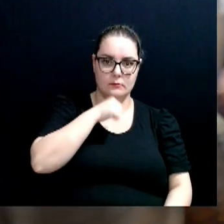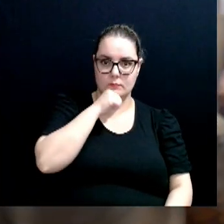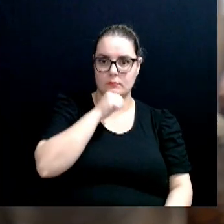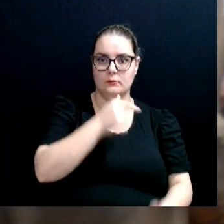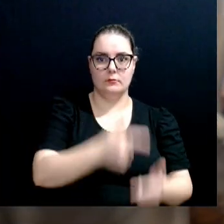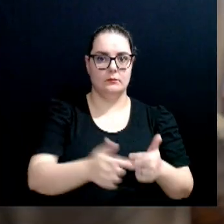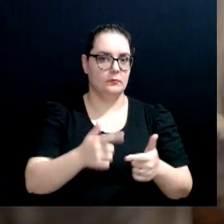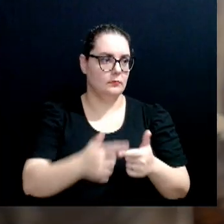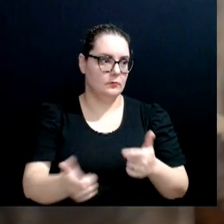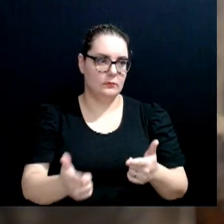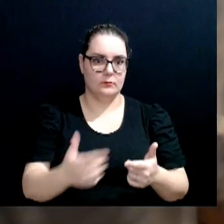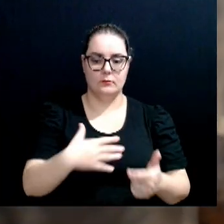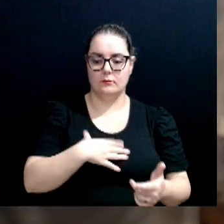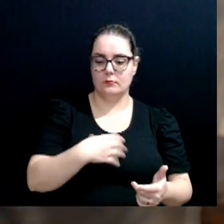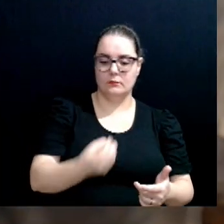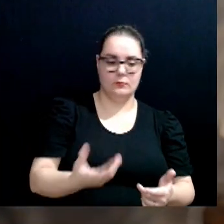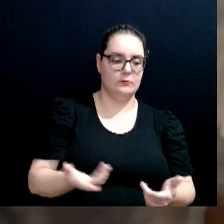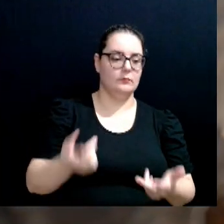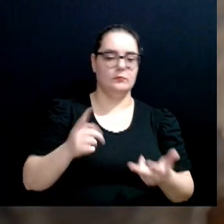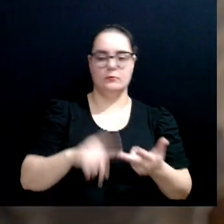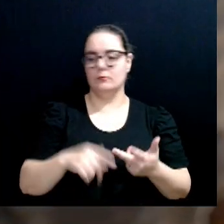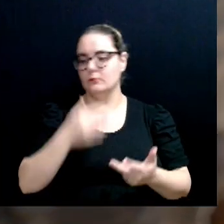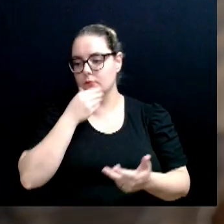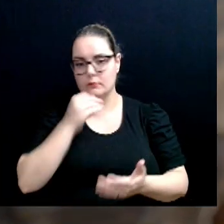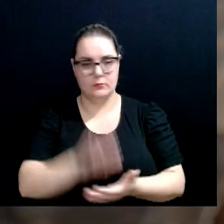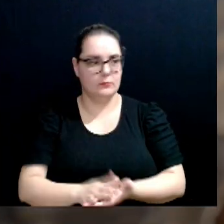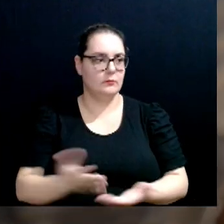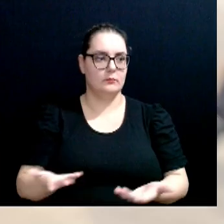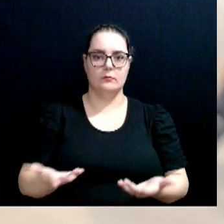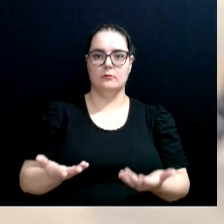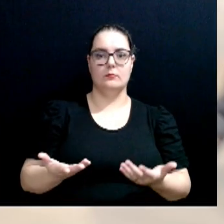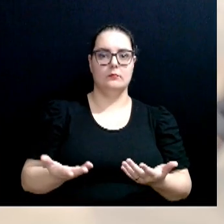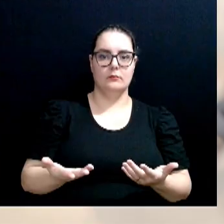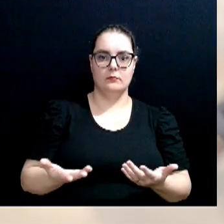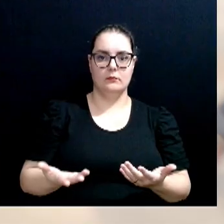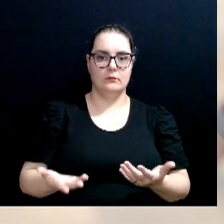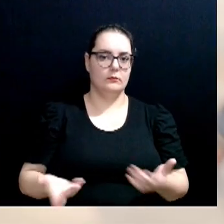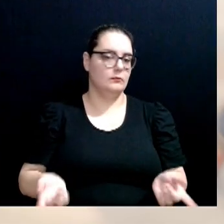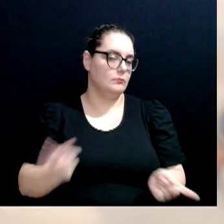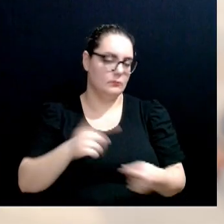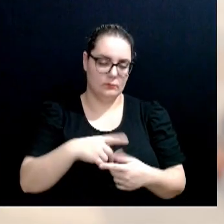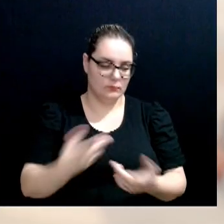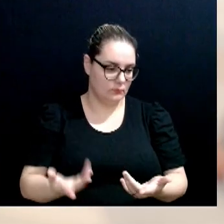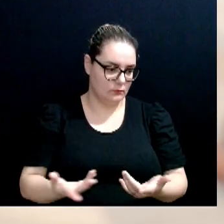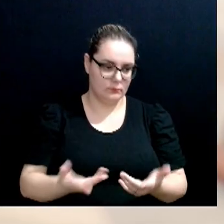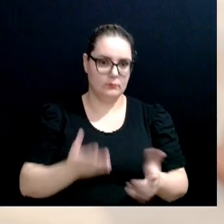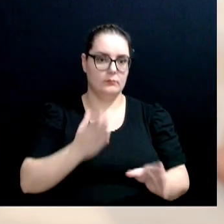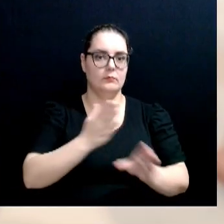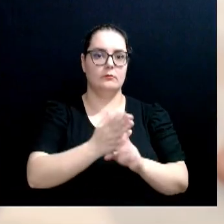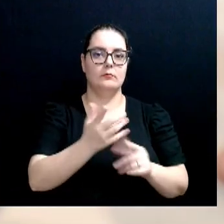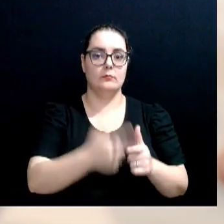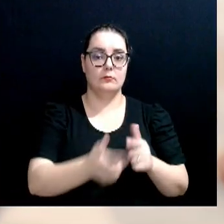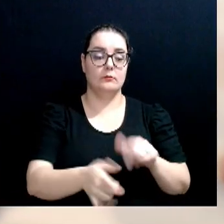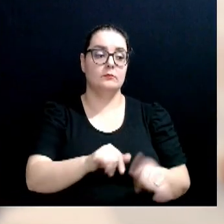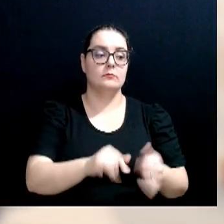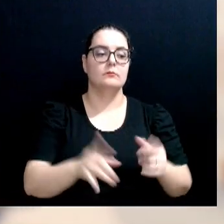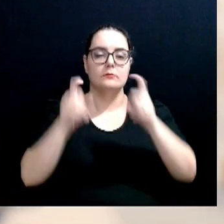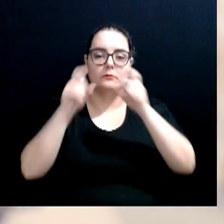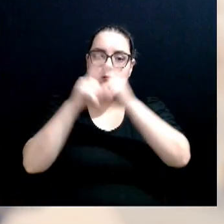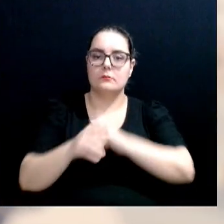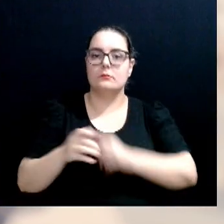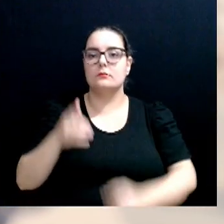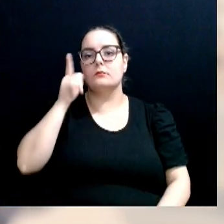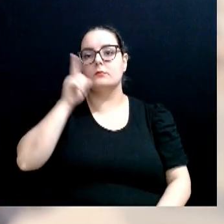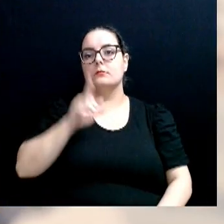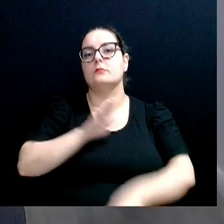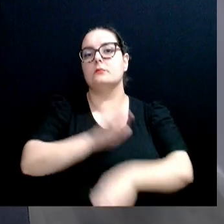vice-versa, ela encontra todos os problemas e todas as dificuldades para conseguir ajuda. A repressão que